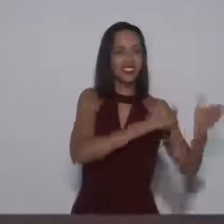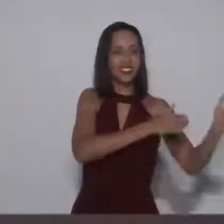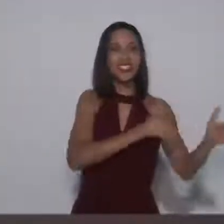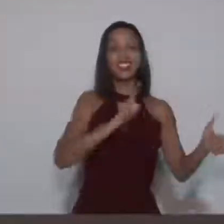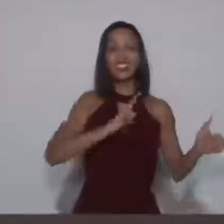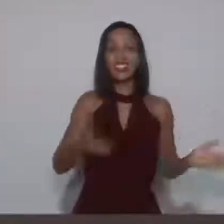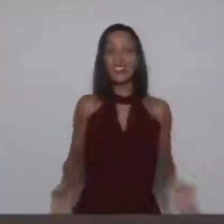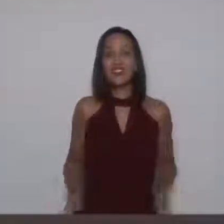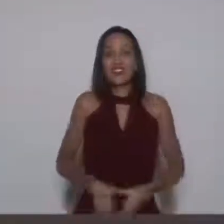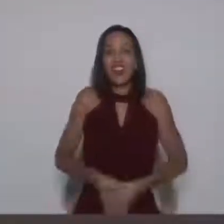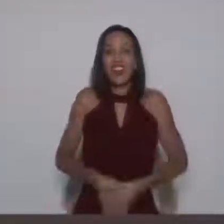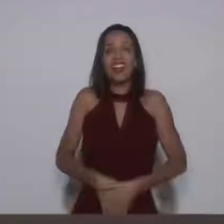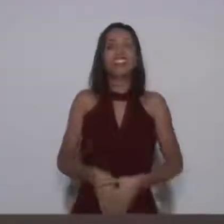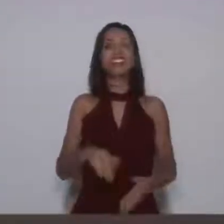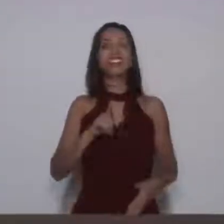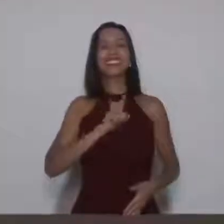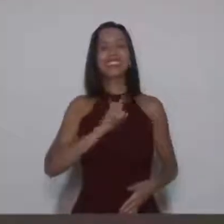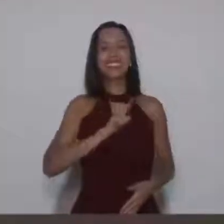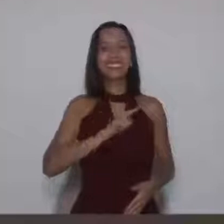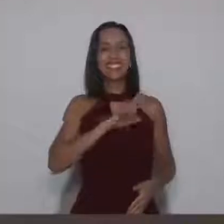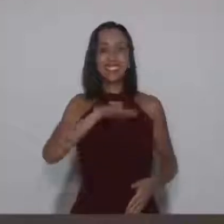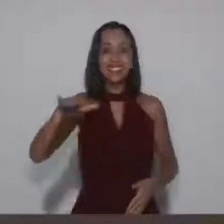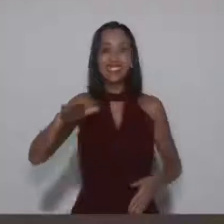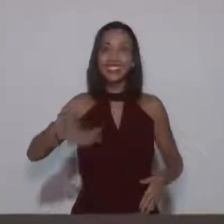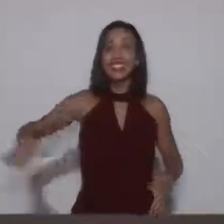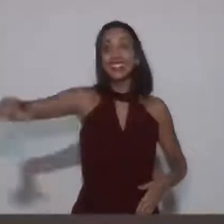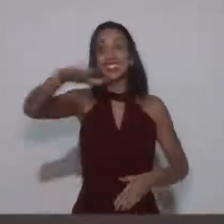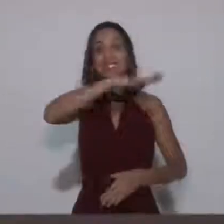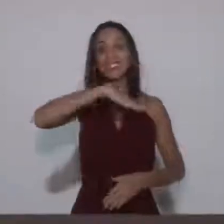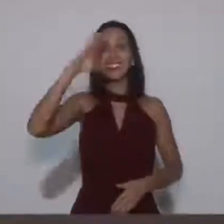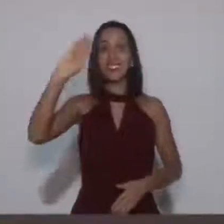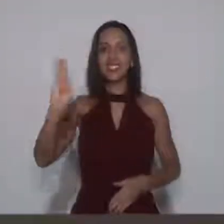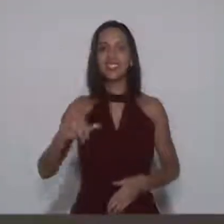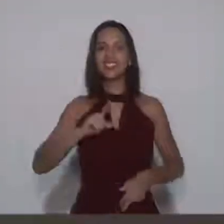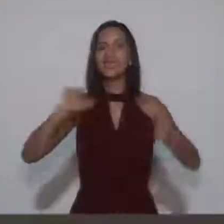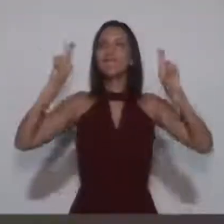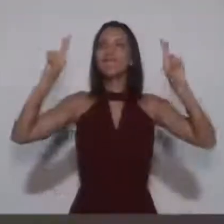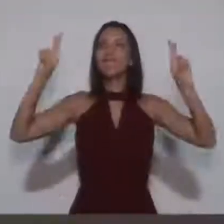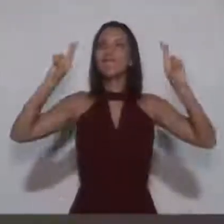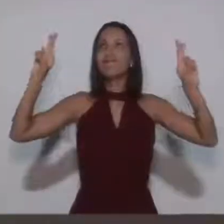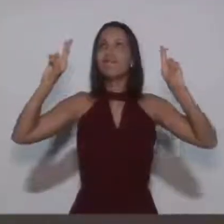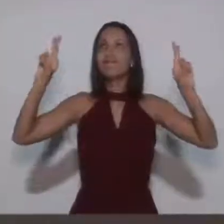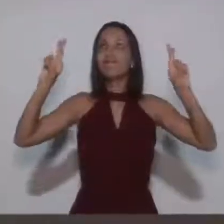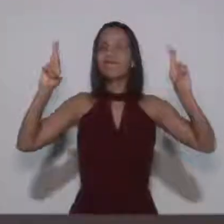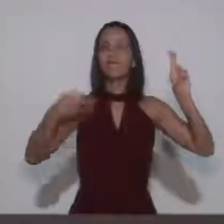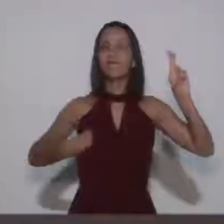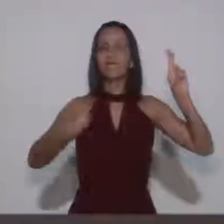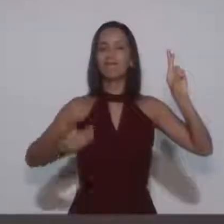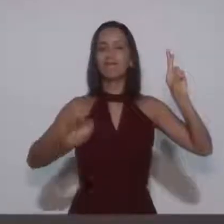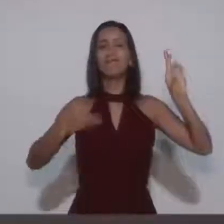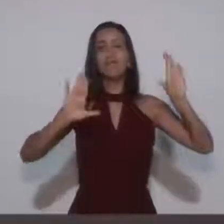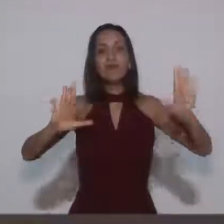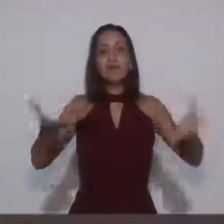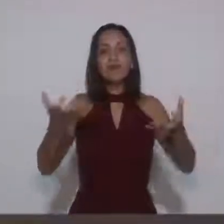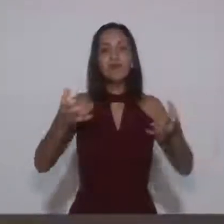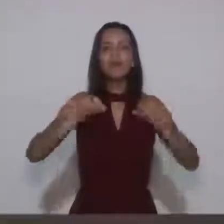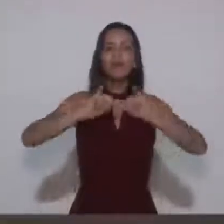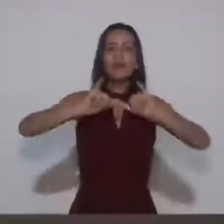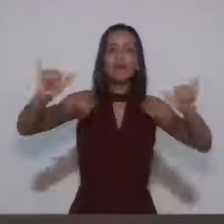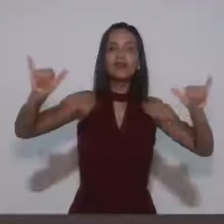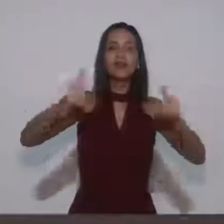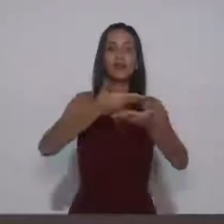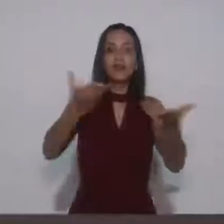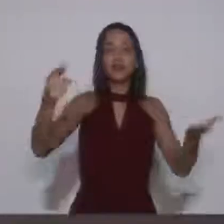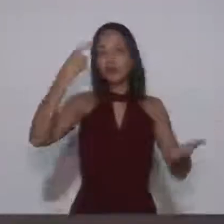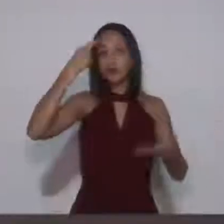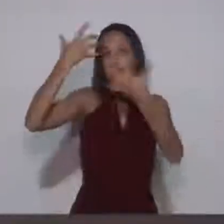né? Então, aquelas crianças, no Brasil todo, quantas tem essa expectativa de vida? Mas eu quero trazer para a reflexão, para a